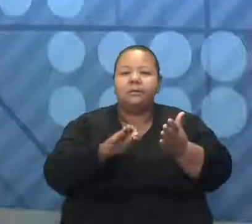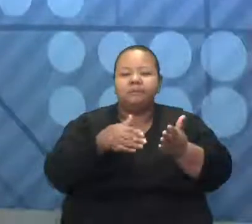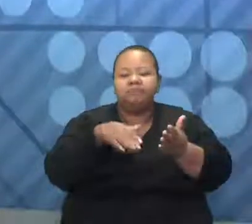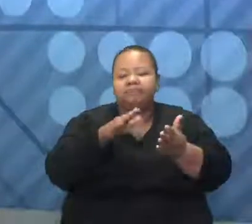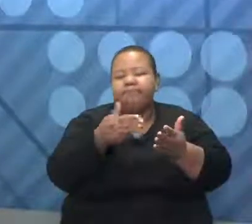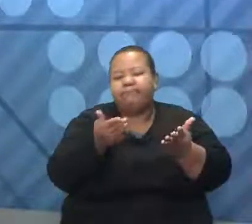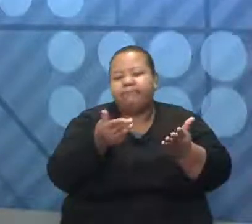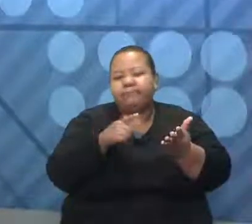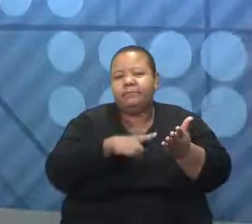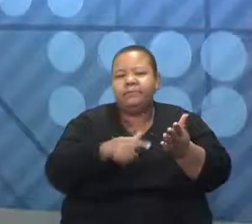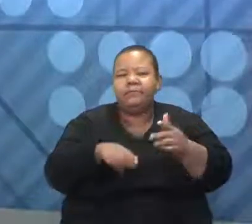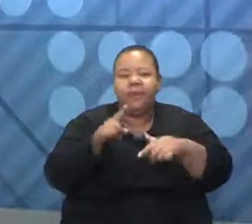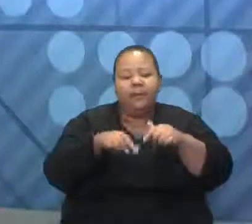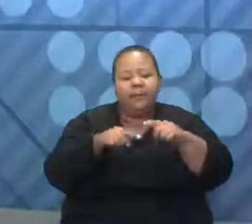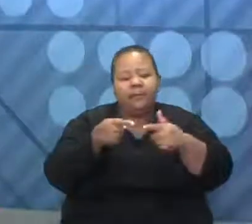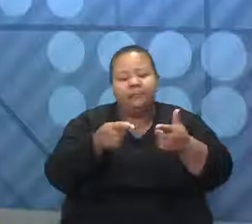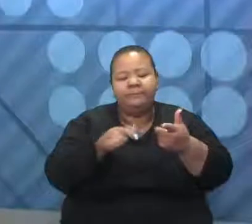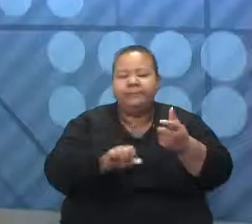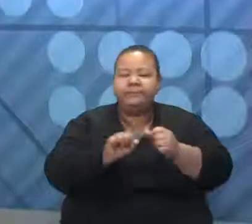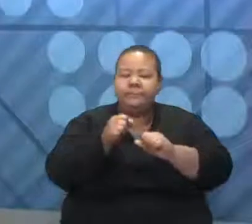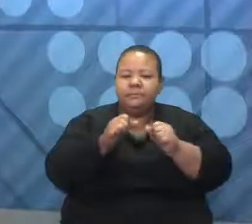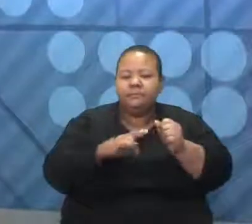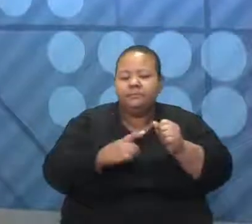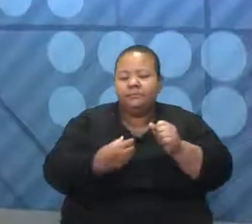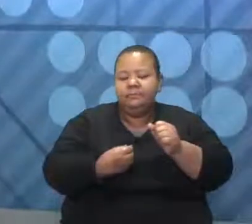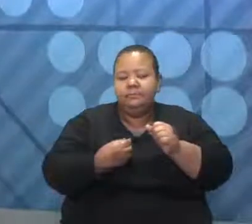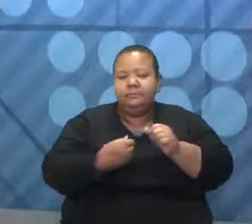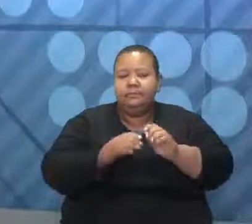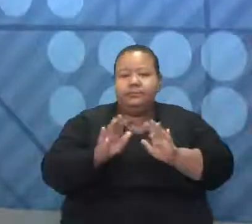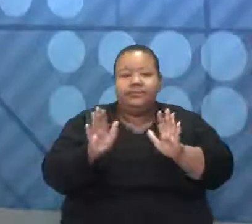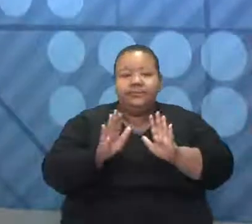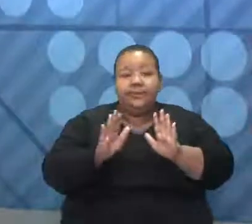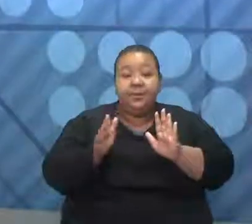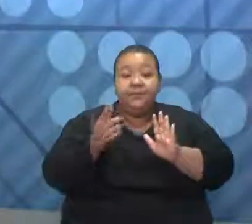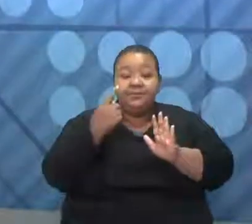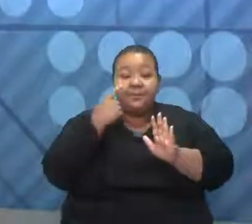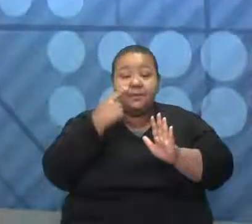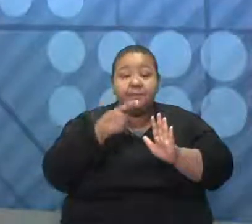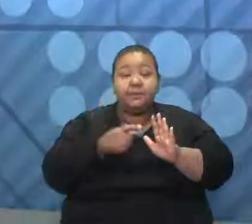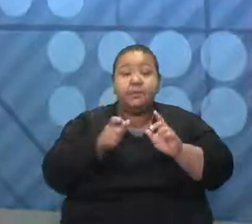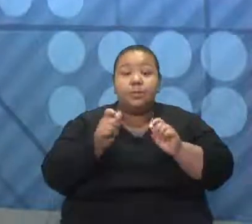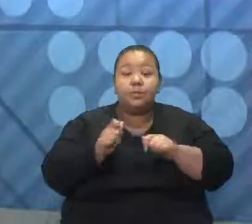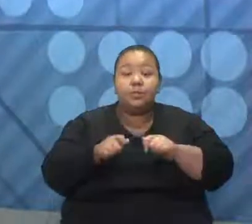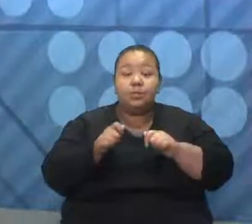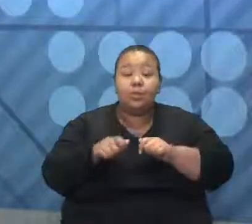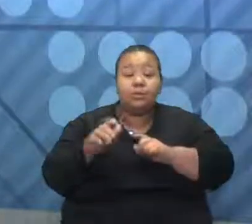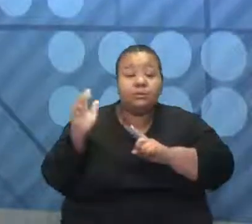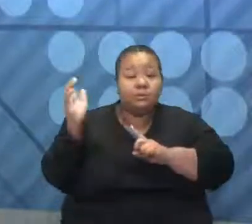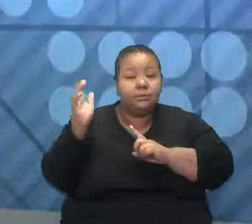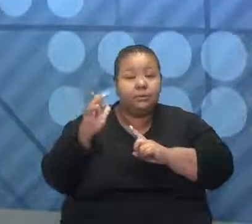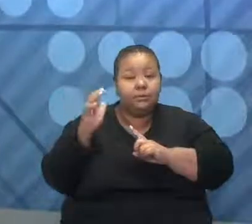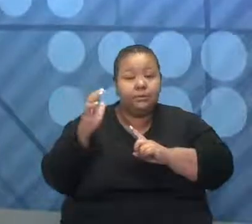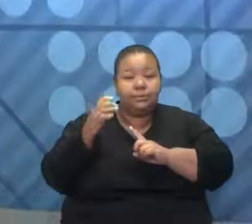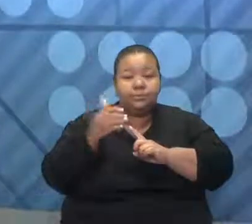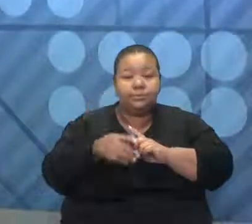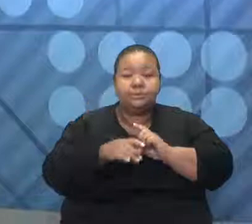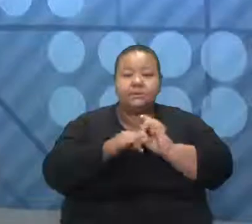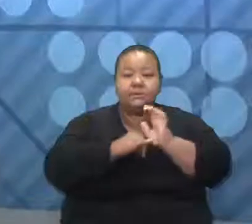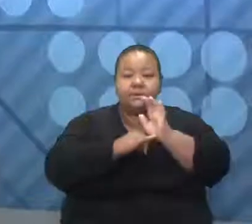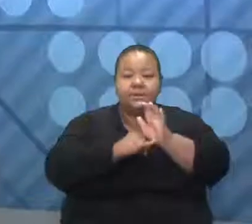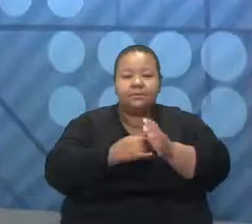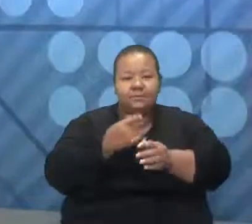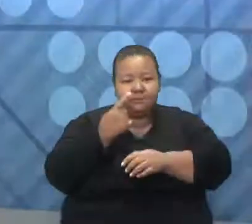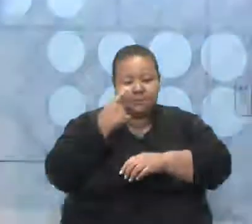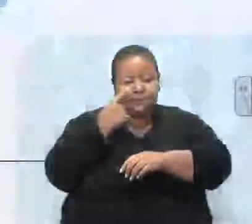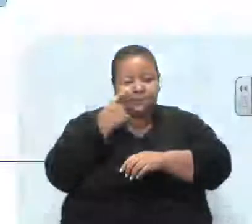assim, não, mas tinha material aqui, a máquina estava aqui. Não, nós temos que ver o que pode gerar impacto nesses indicadores. Vamos